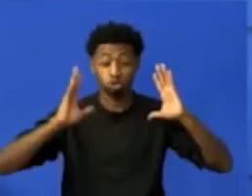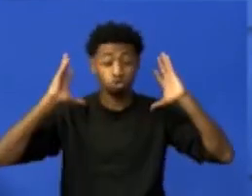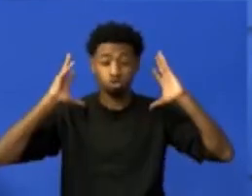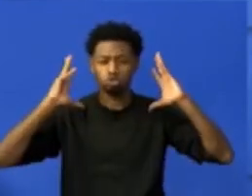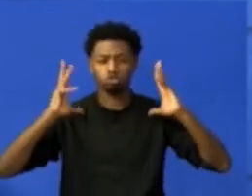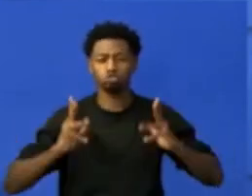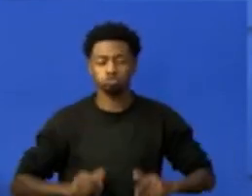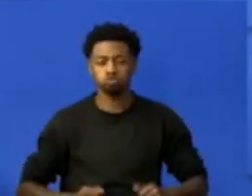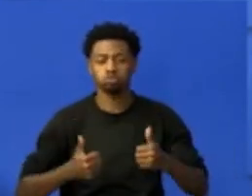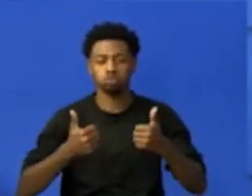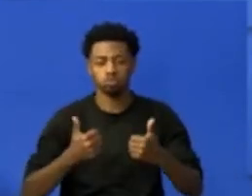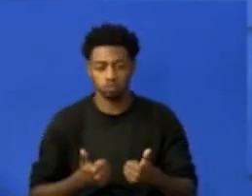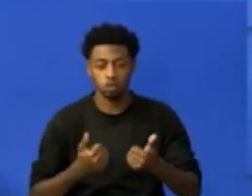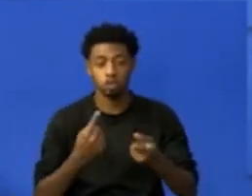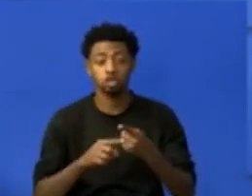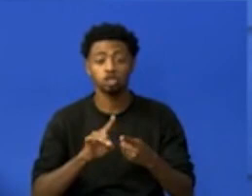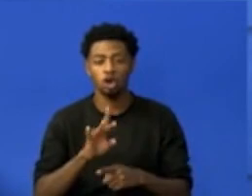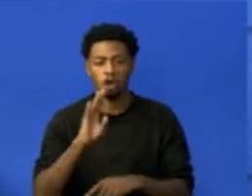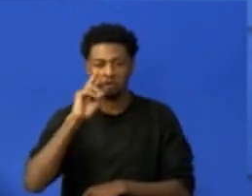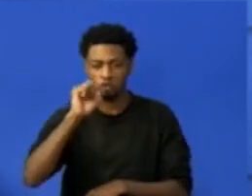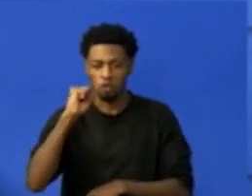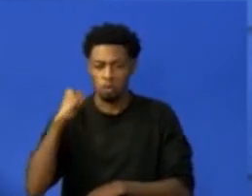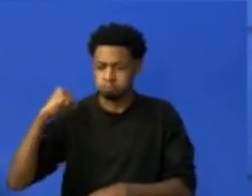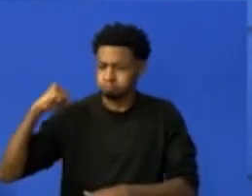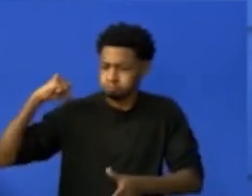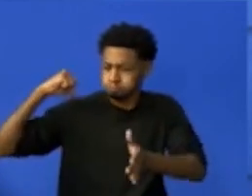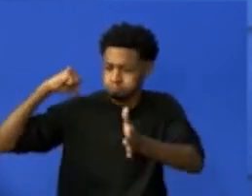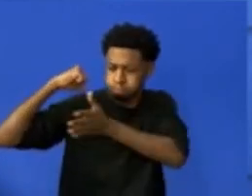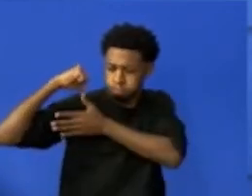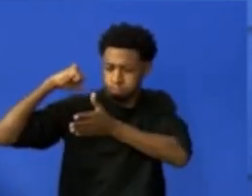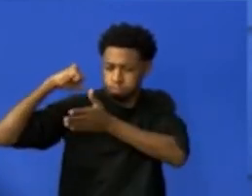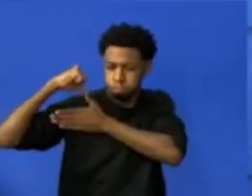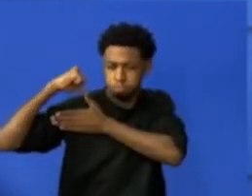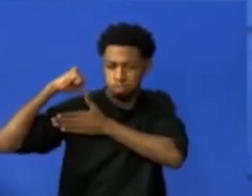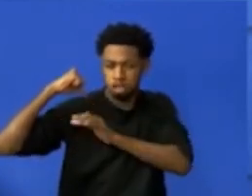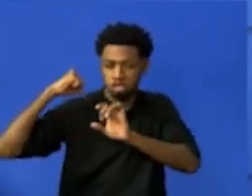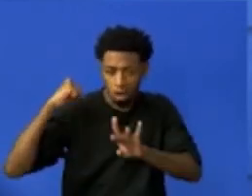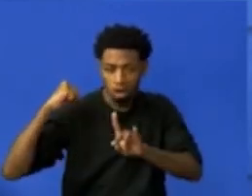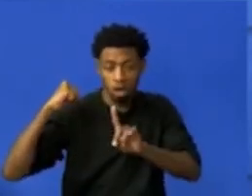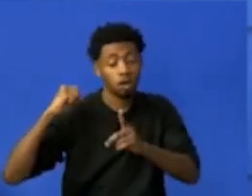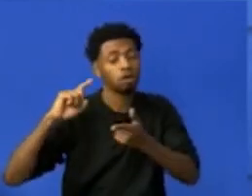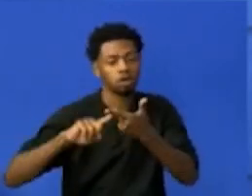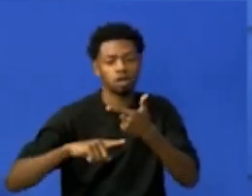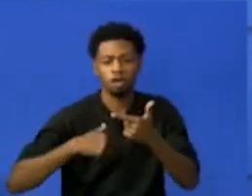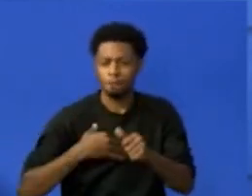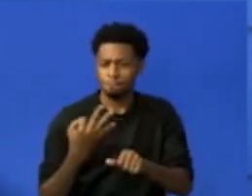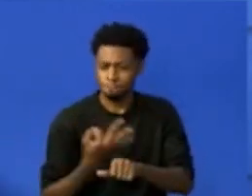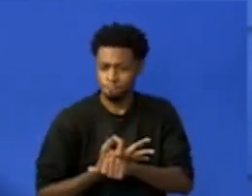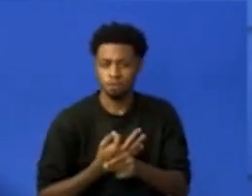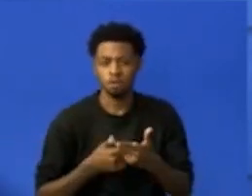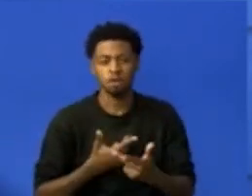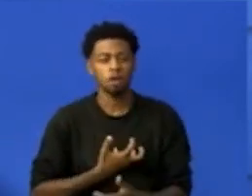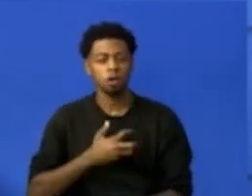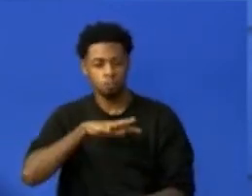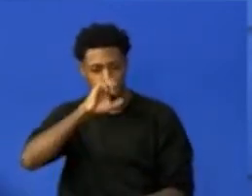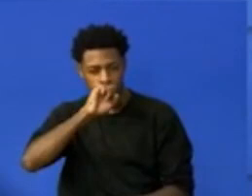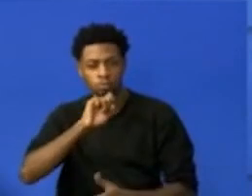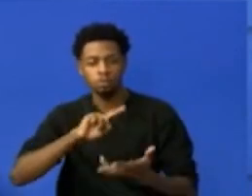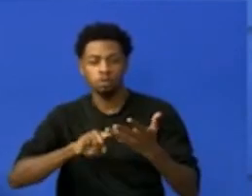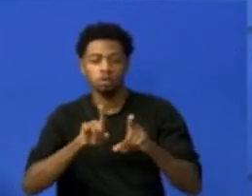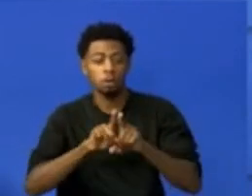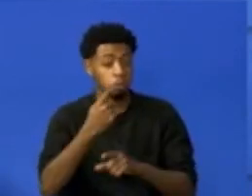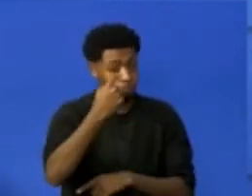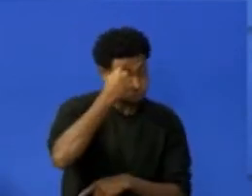todo. Ele não melhora tanto a força, mas ele melhora muito a resistência e a capacidade cardiorrespiratória. E